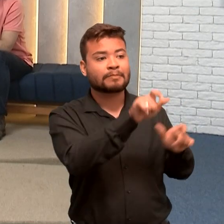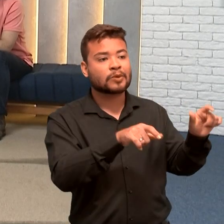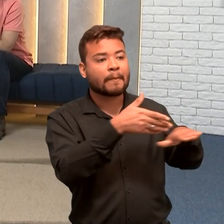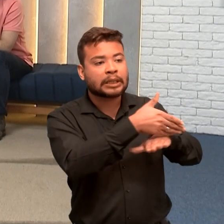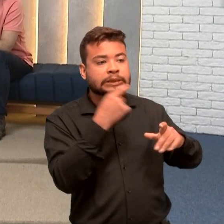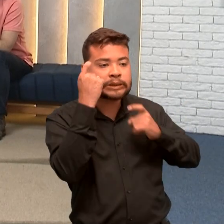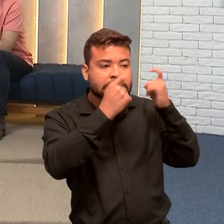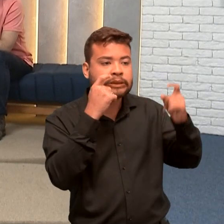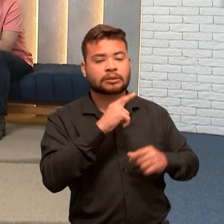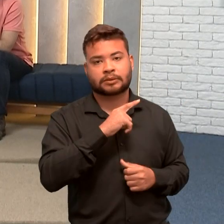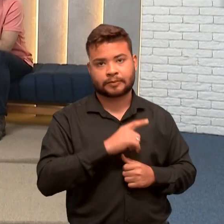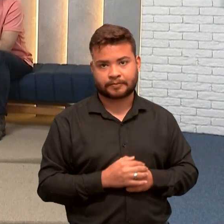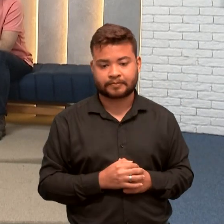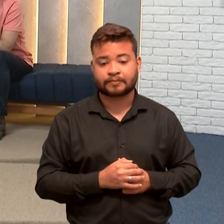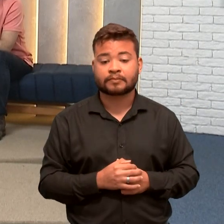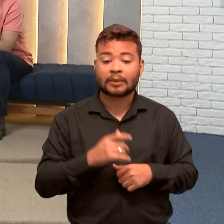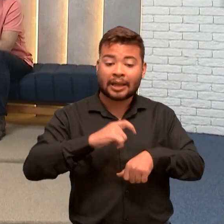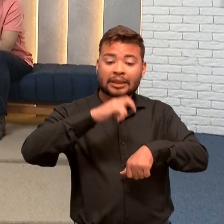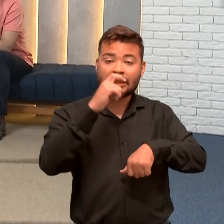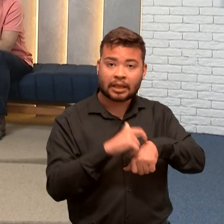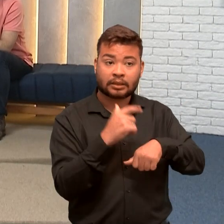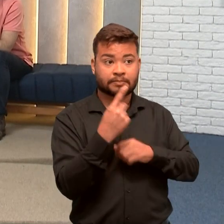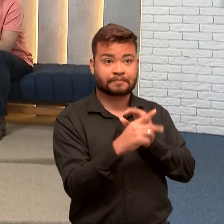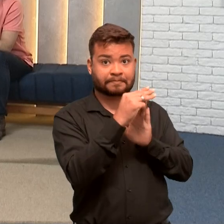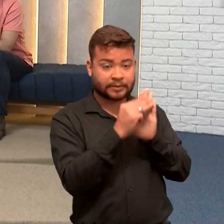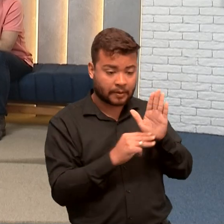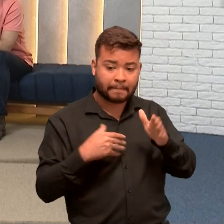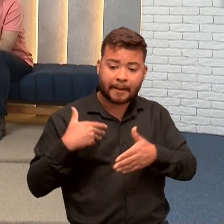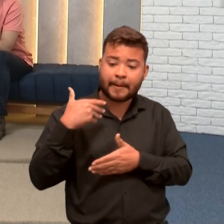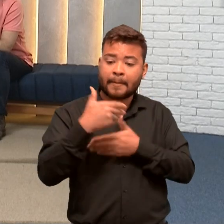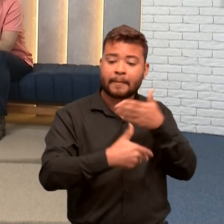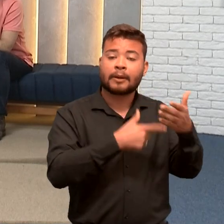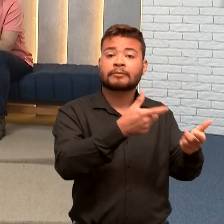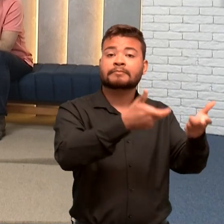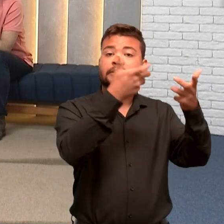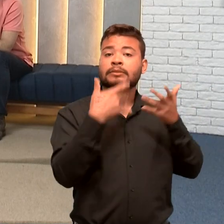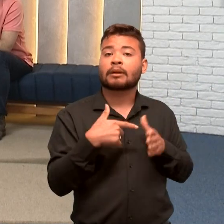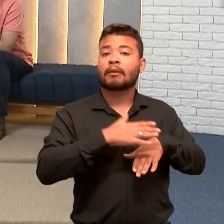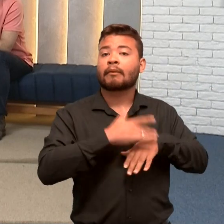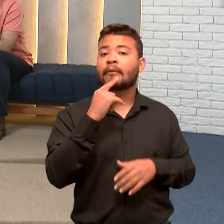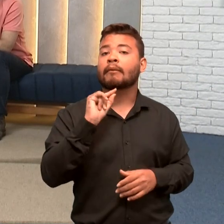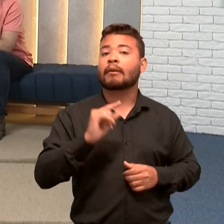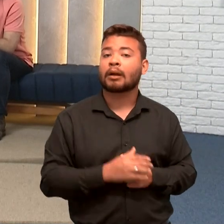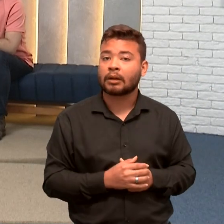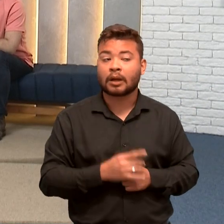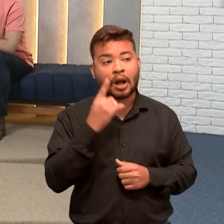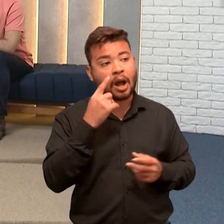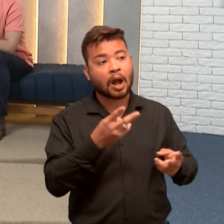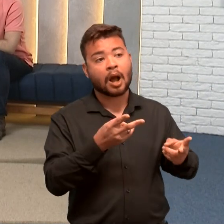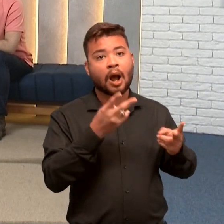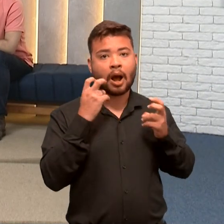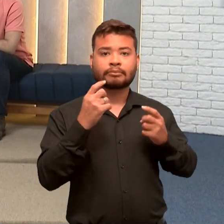participante. Então, ali na hora que está construindo a metodologia, vai contando para a gente quem é, a gente vai percebendo tudo